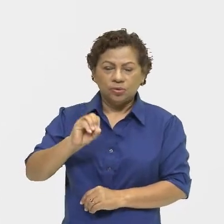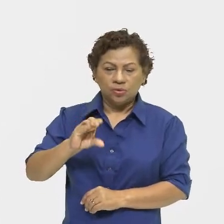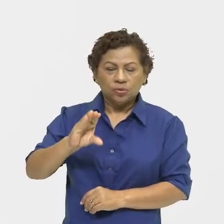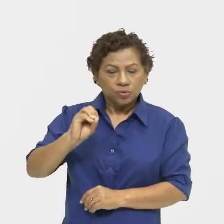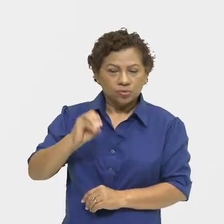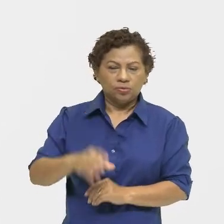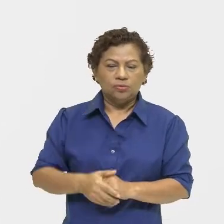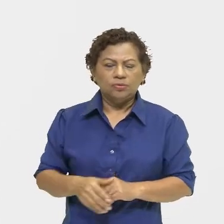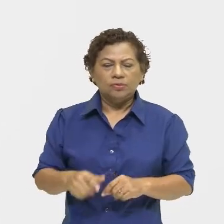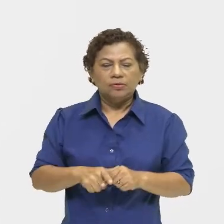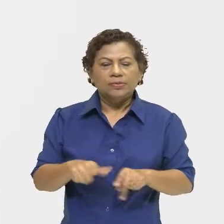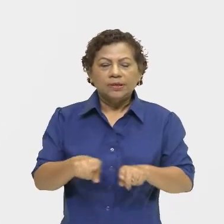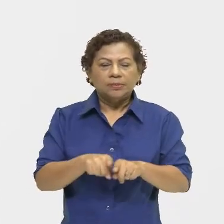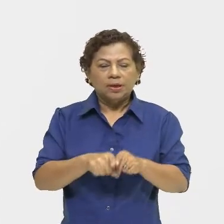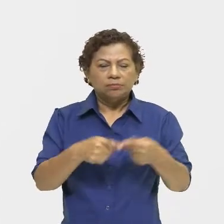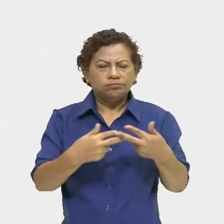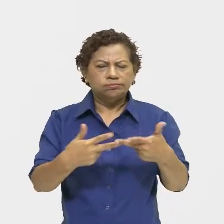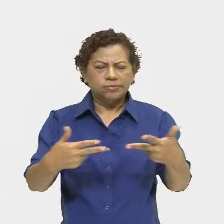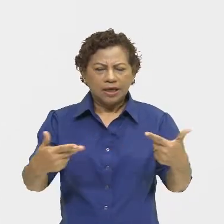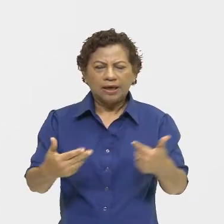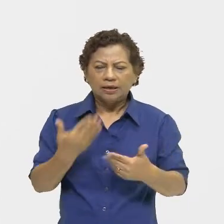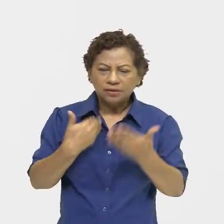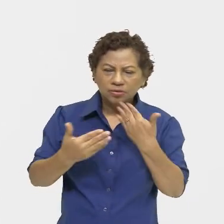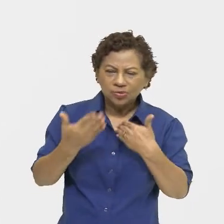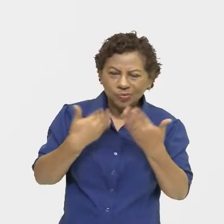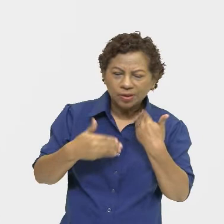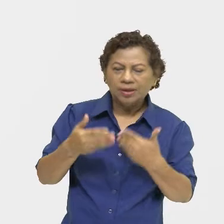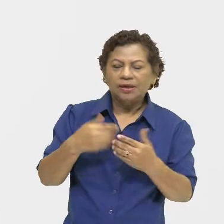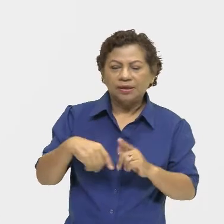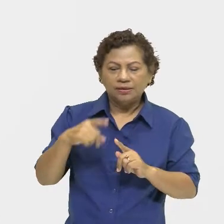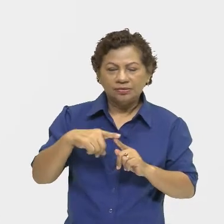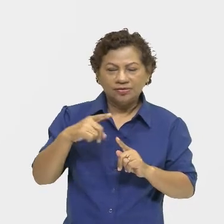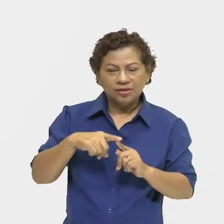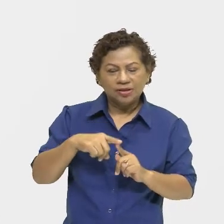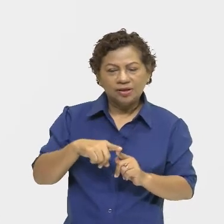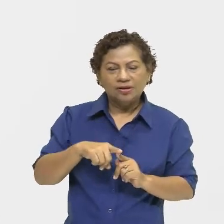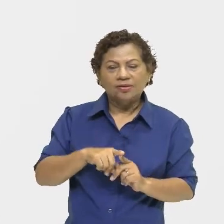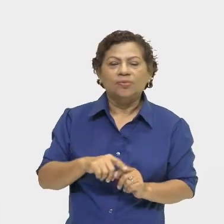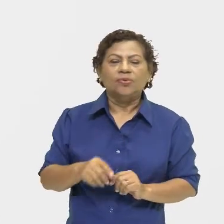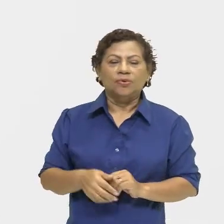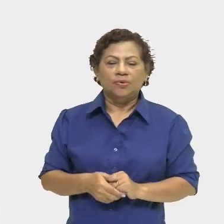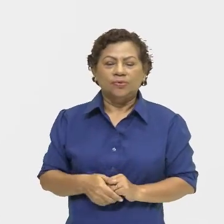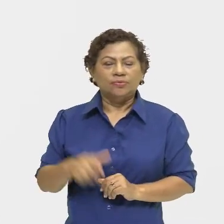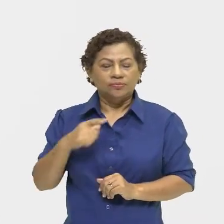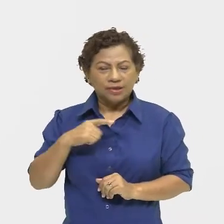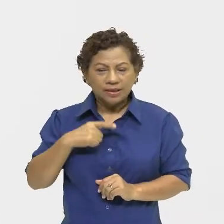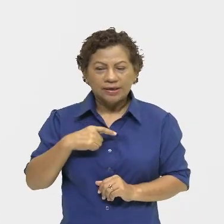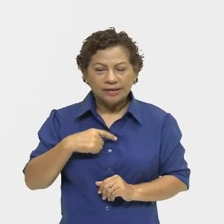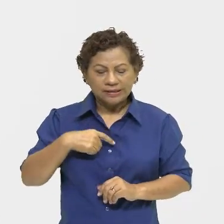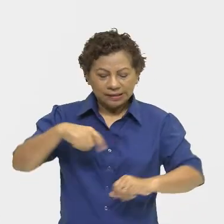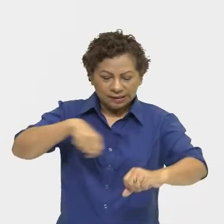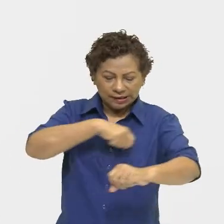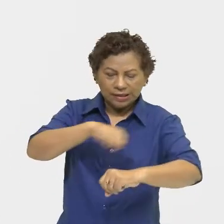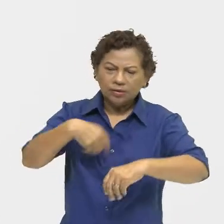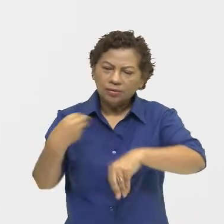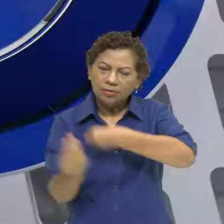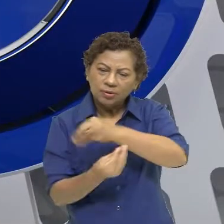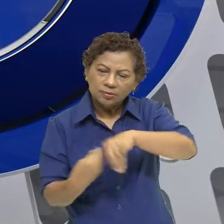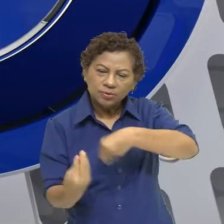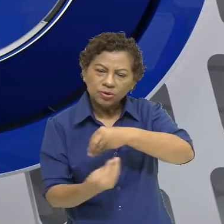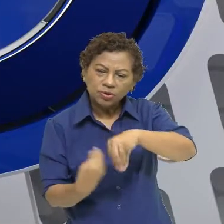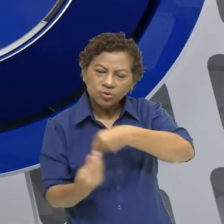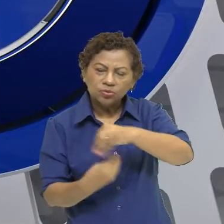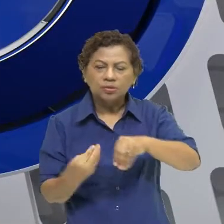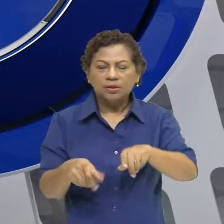dendê. As comidas como vatapá, acarajé, elas levam leite de coco, azeite de dendê